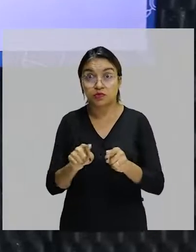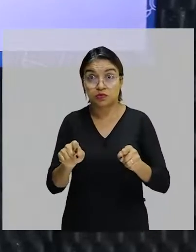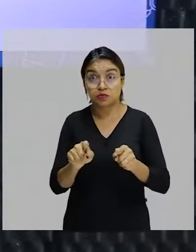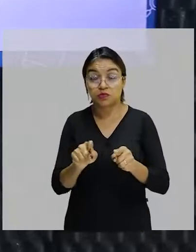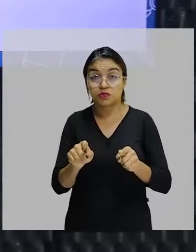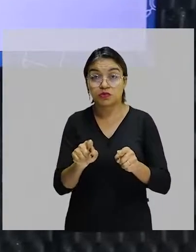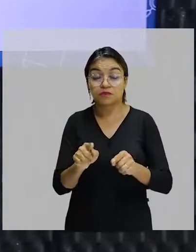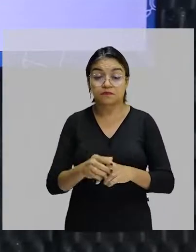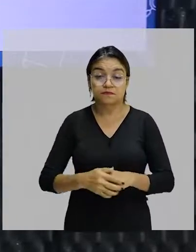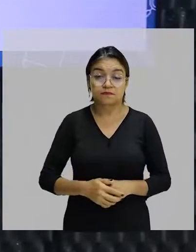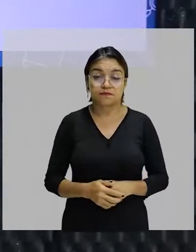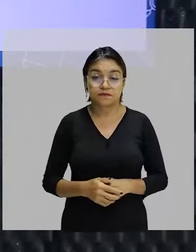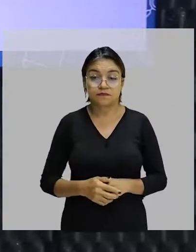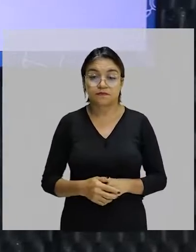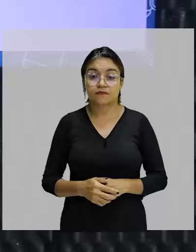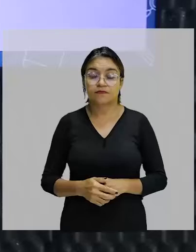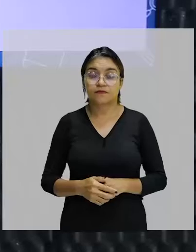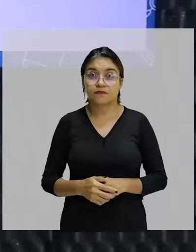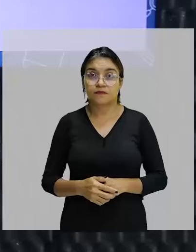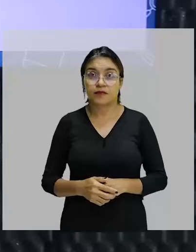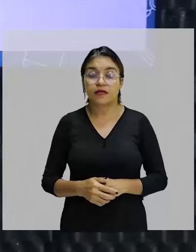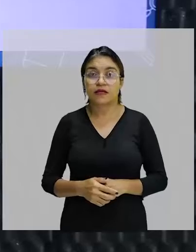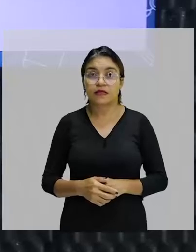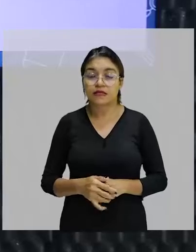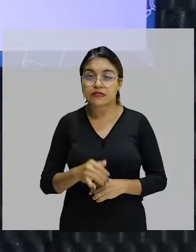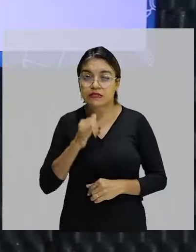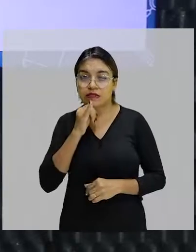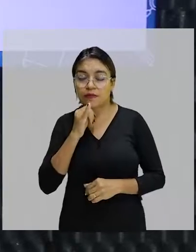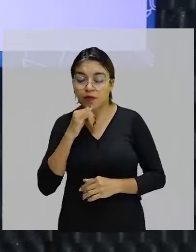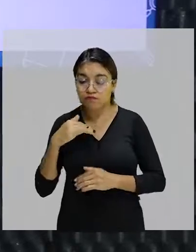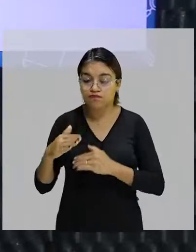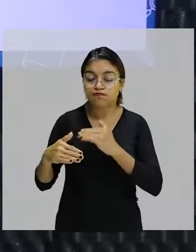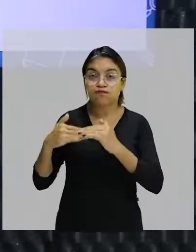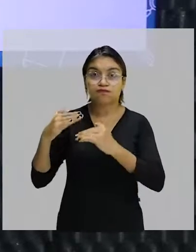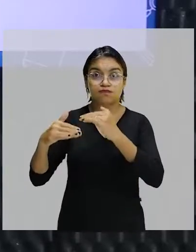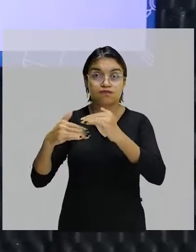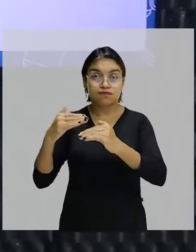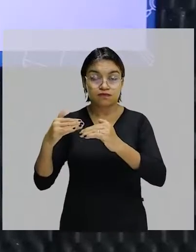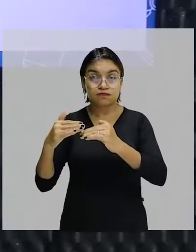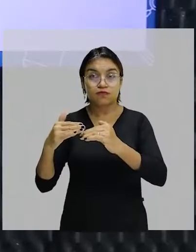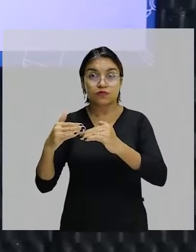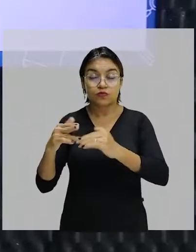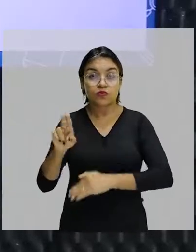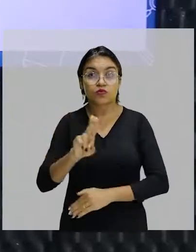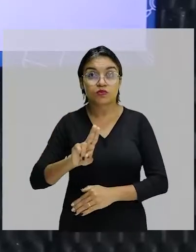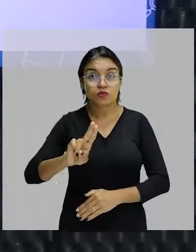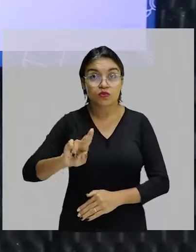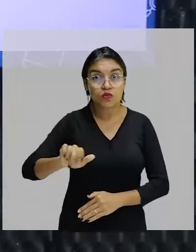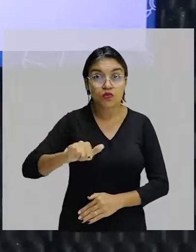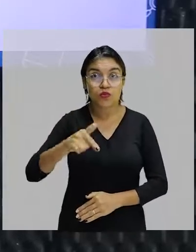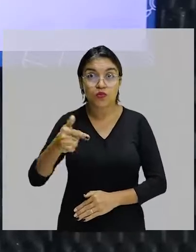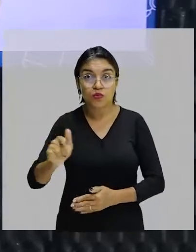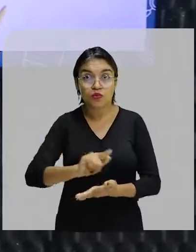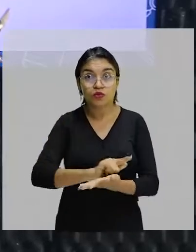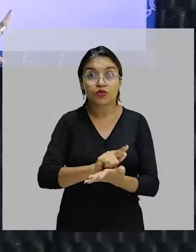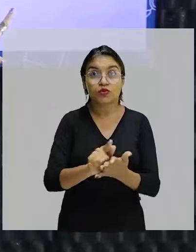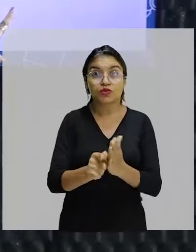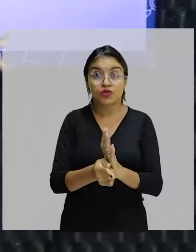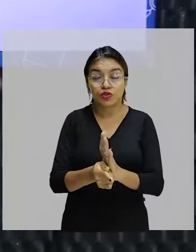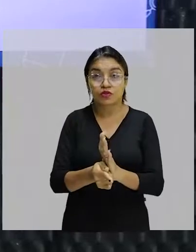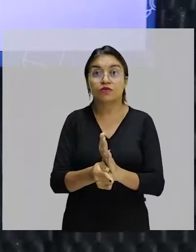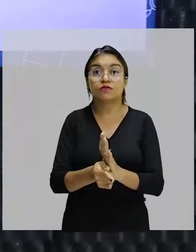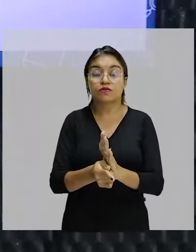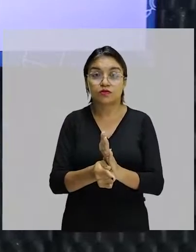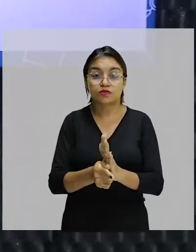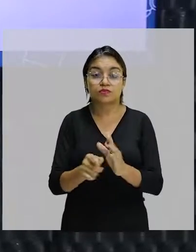particular, ele evolve, ele é desenvolvido a partir de outros gêneros musicais, que são o